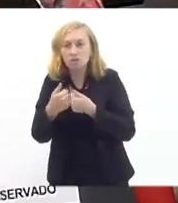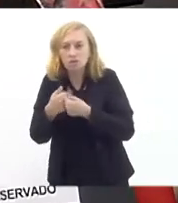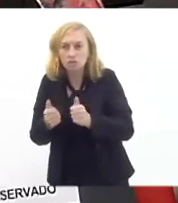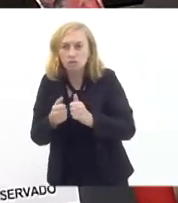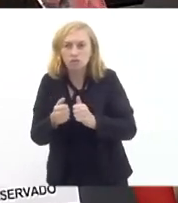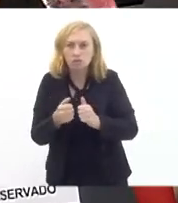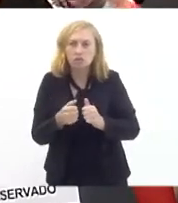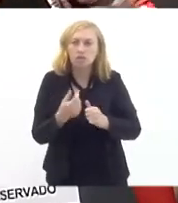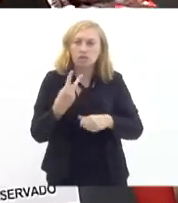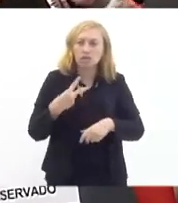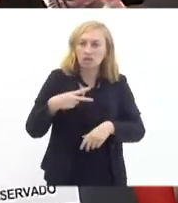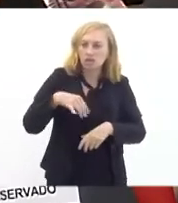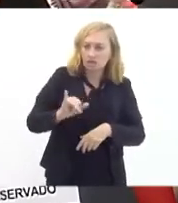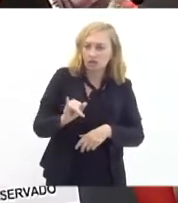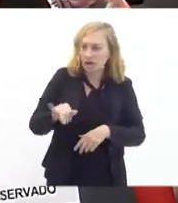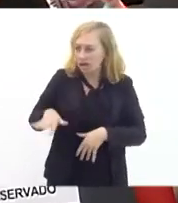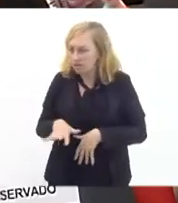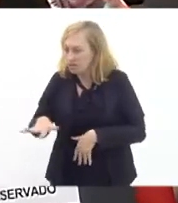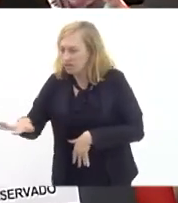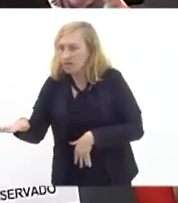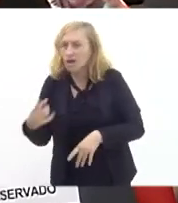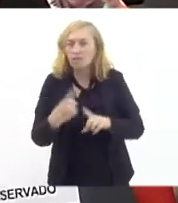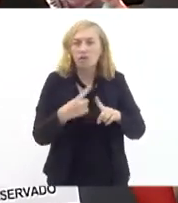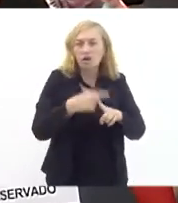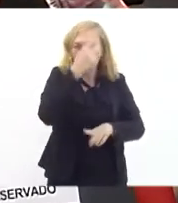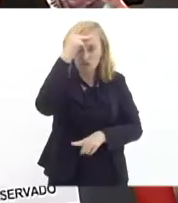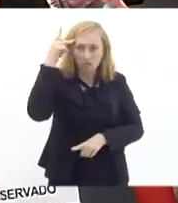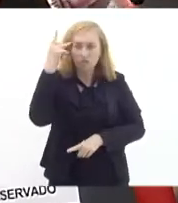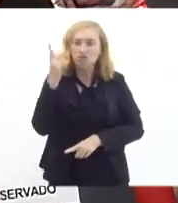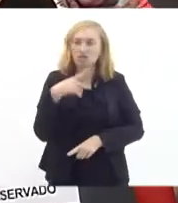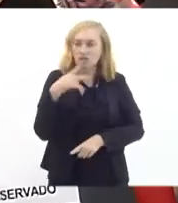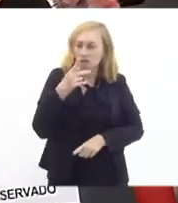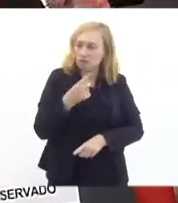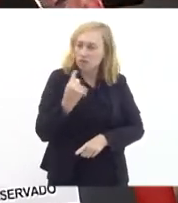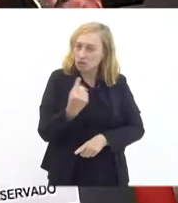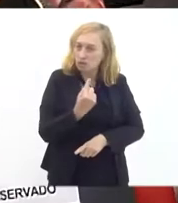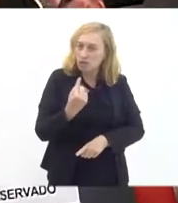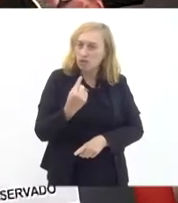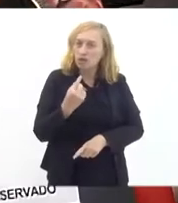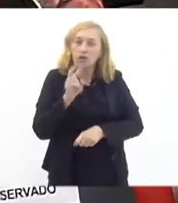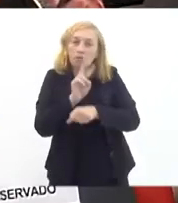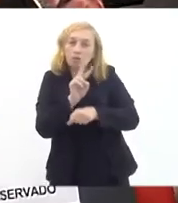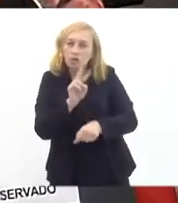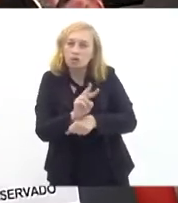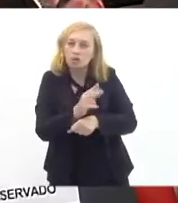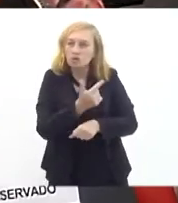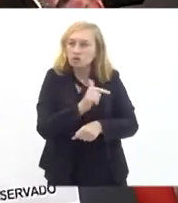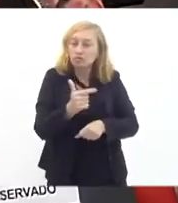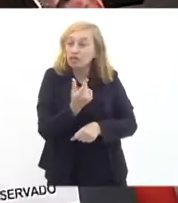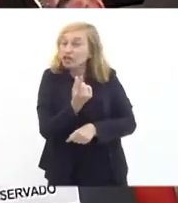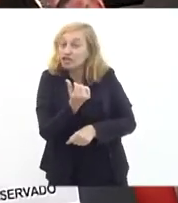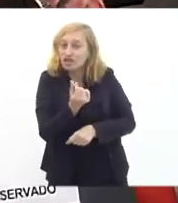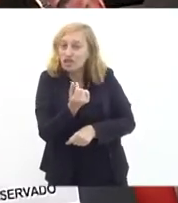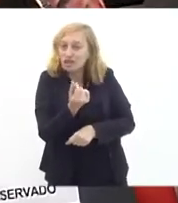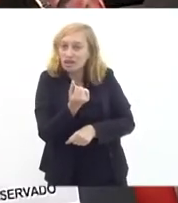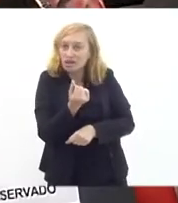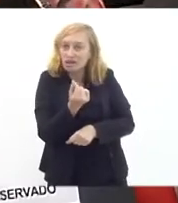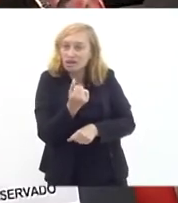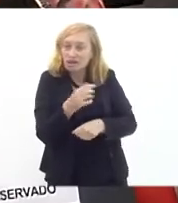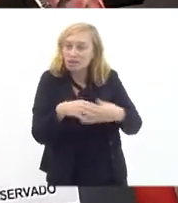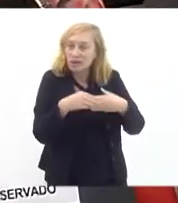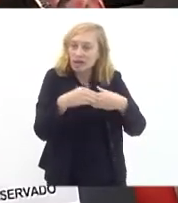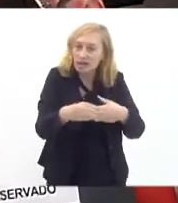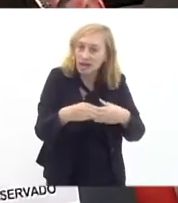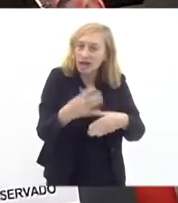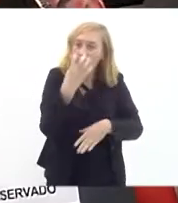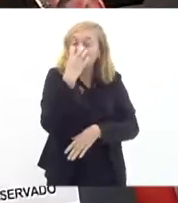veículo em que vá a comunidade. Porque as pessoas que nós estamos falando, o protetor, eles não têm nem dinheiro para levar o animal.